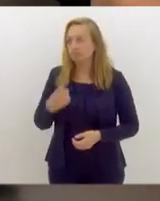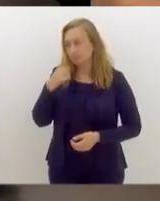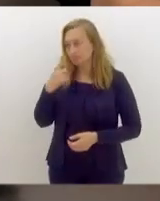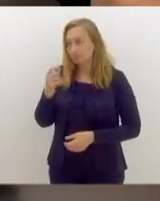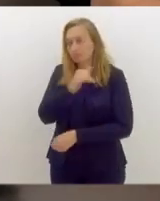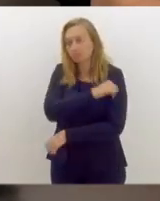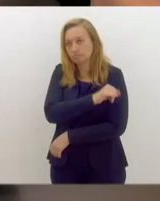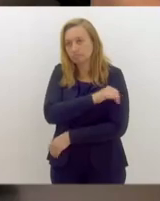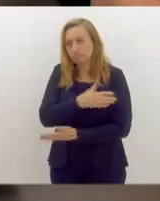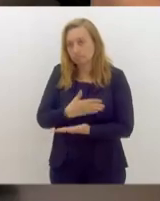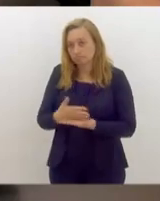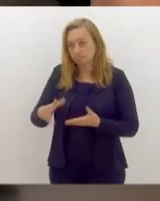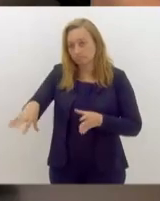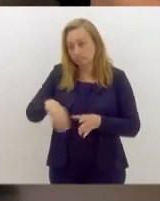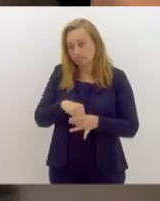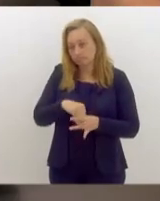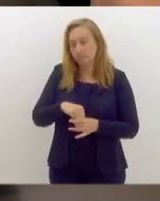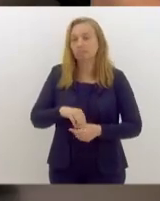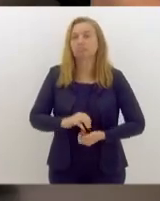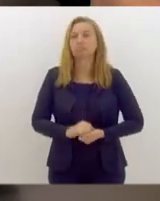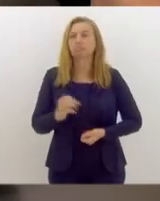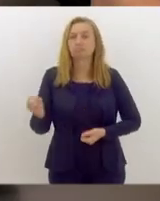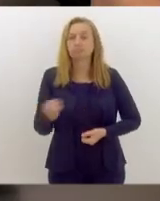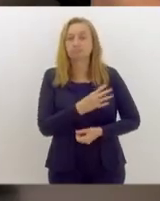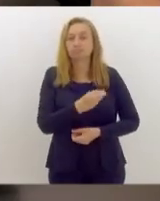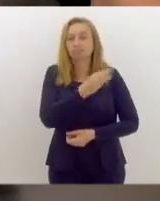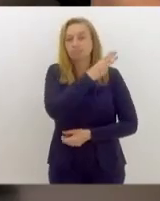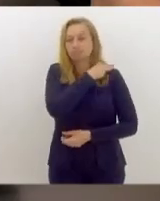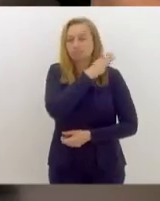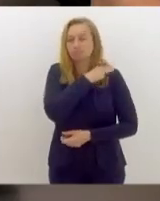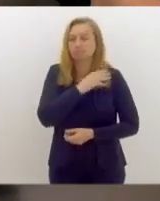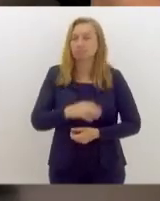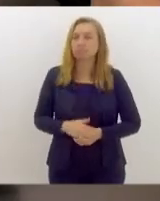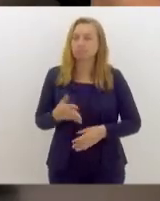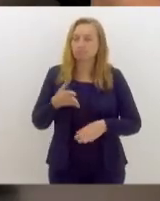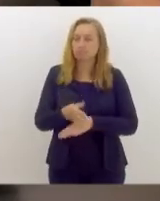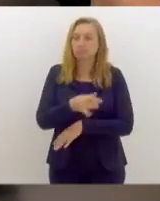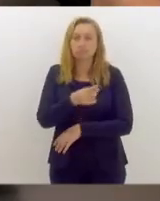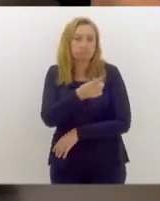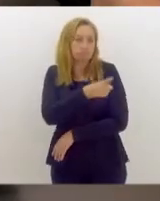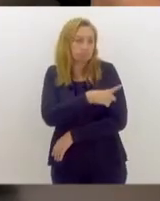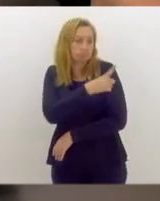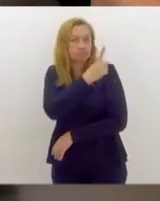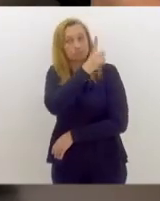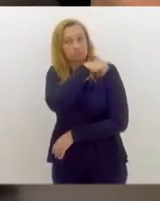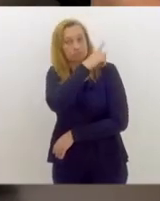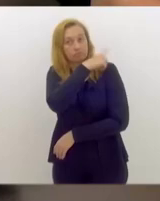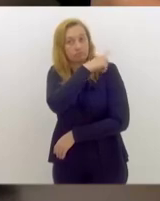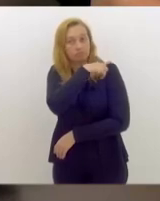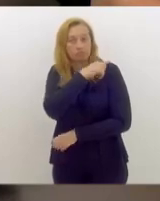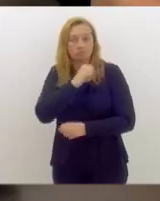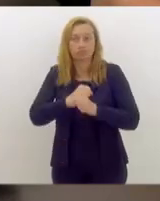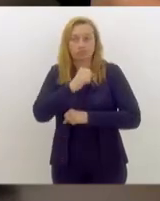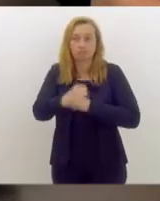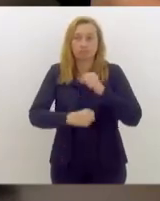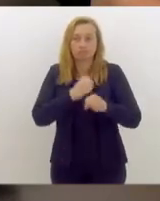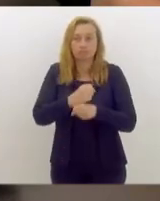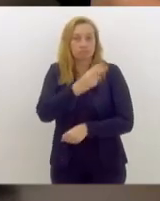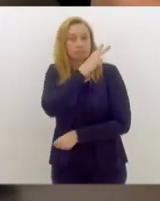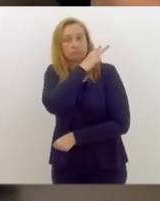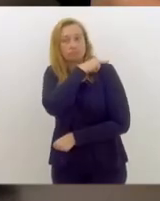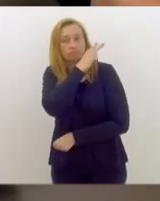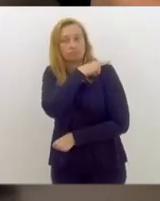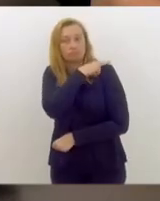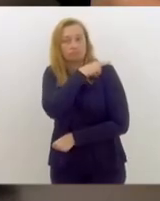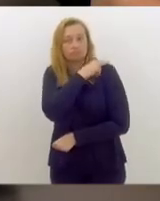começou esse ano a implementação do novo ensino médio. Ele entra no primeiro ano. Ano que vem, segundo ano, está no novo ensino